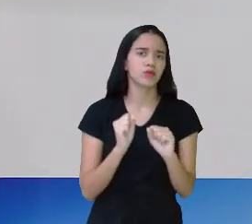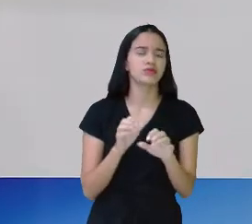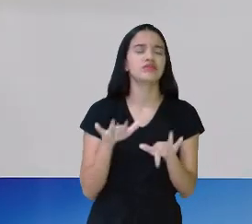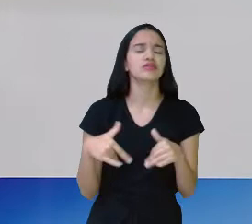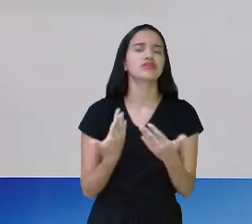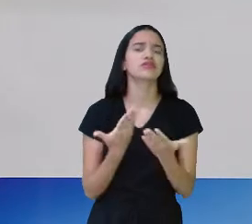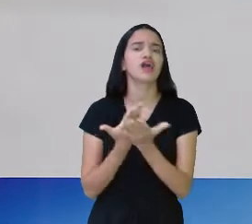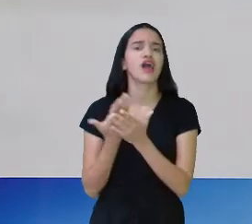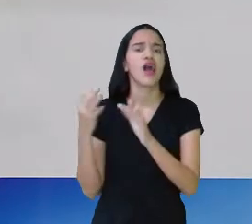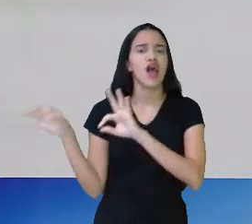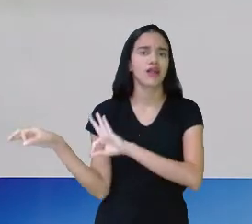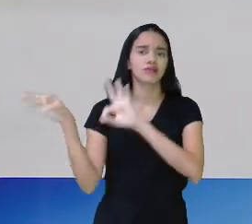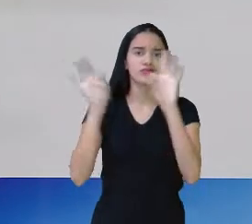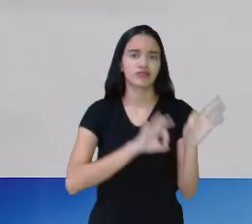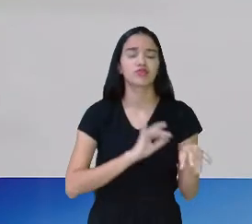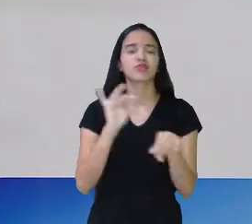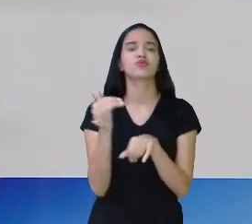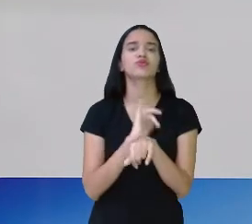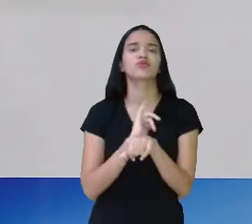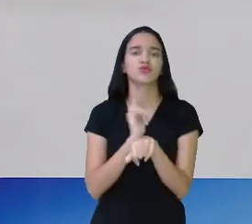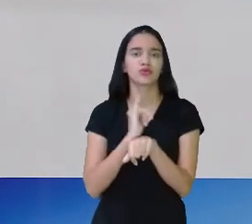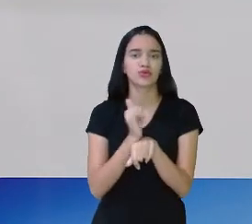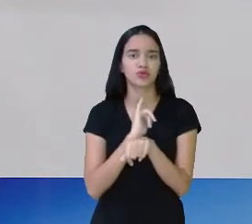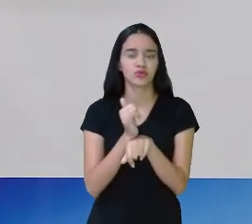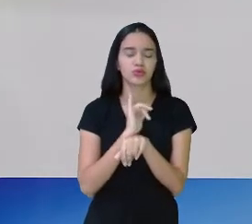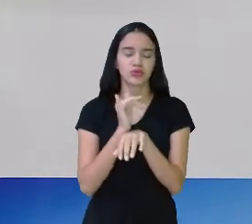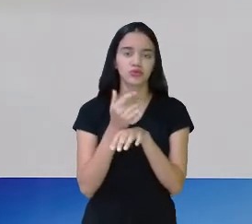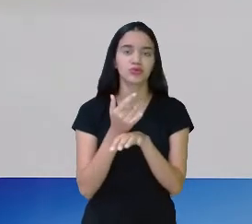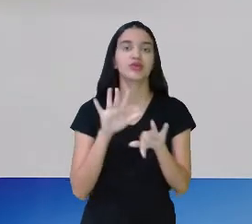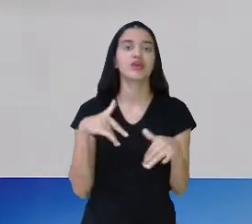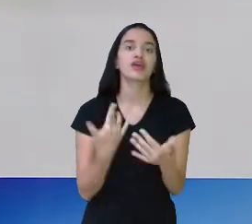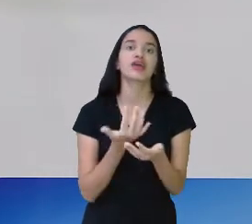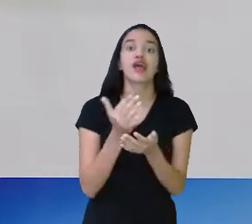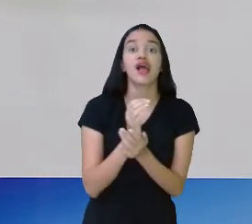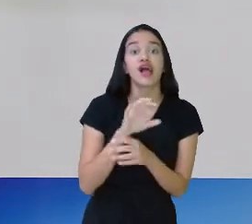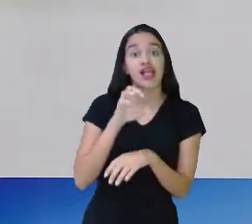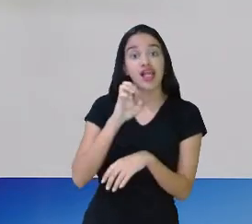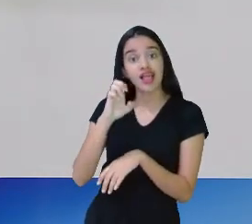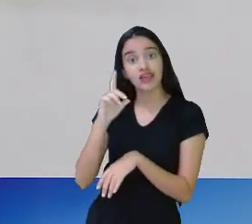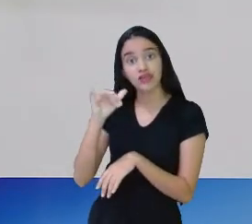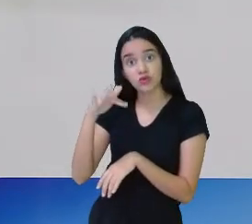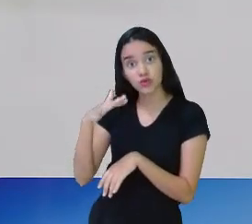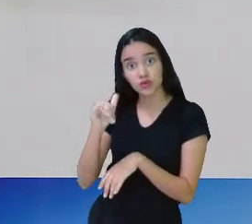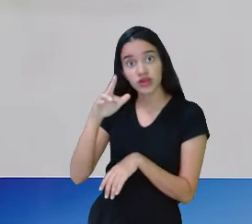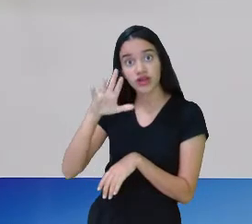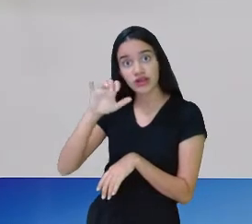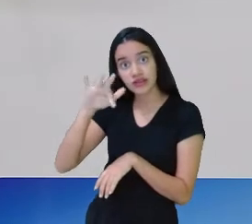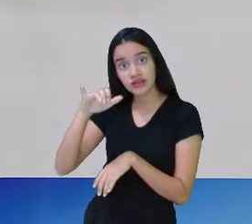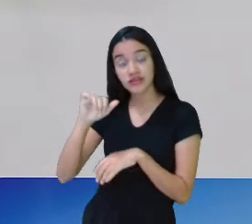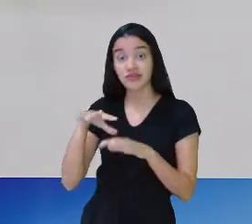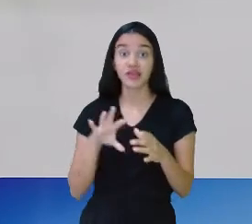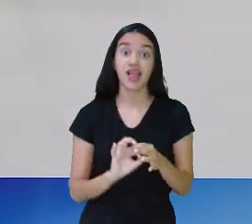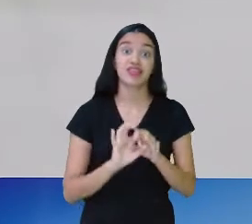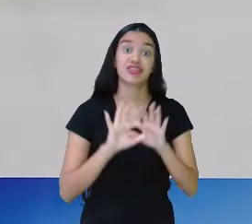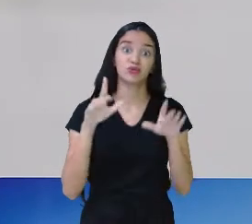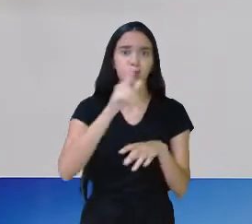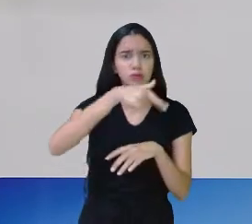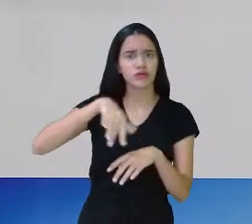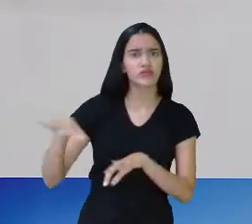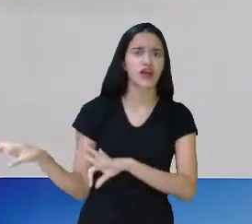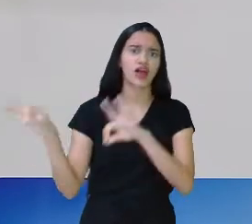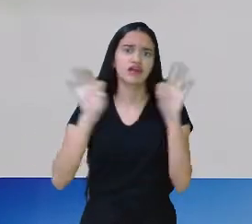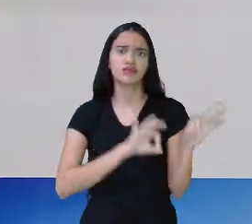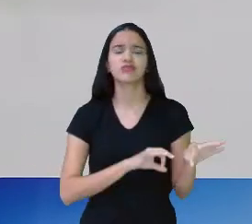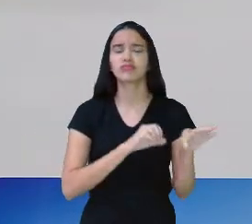do Educa no YouTube. É isso mesmo, canal Educa Recife. Lá as aulas ficam disponíveis para vocês